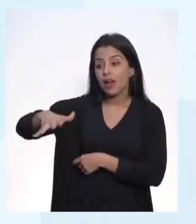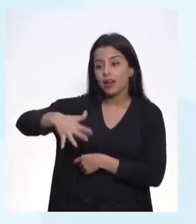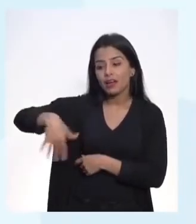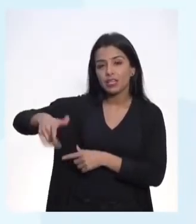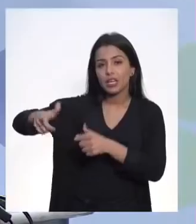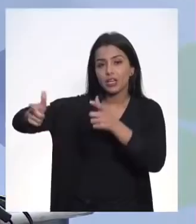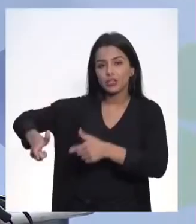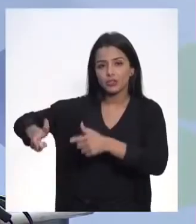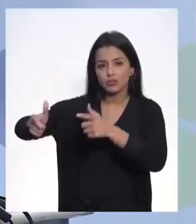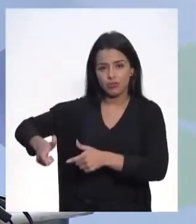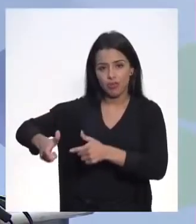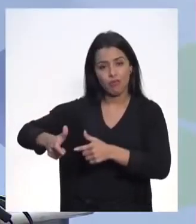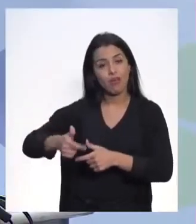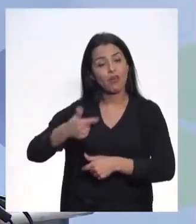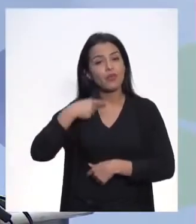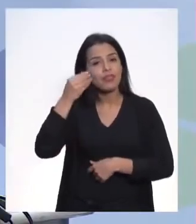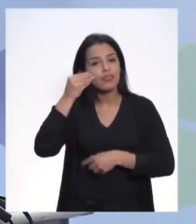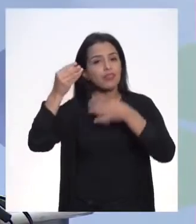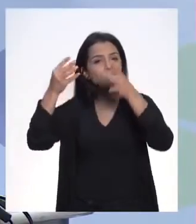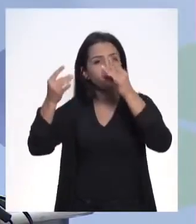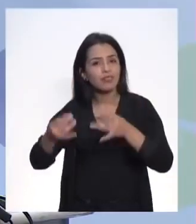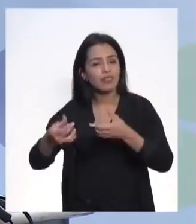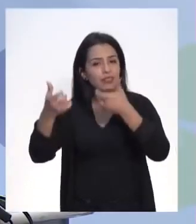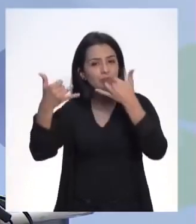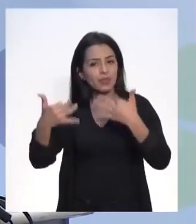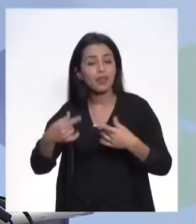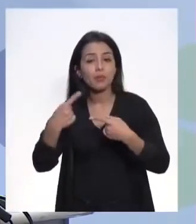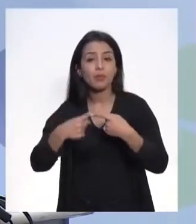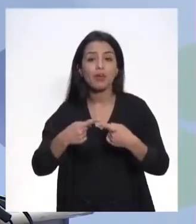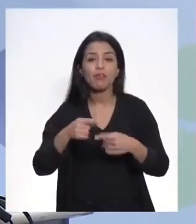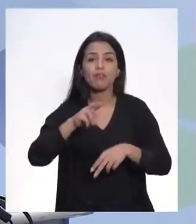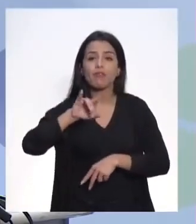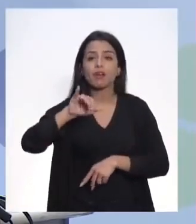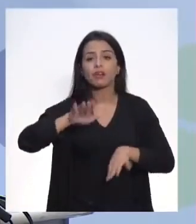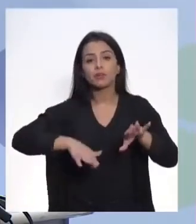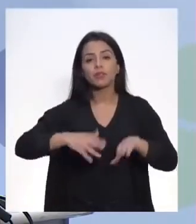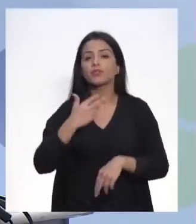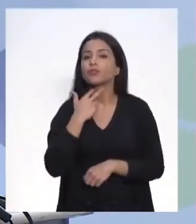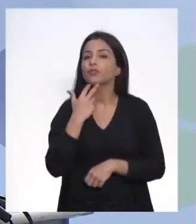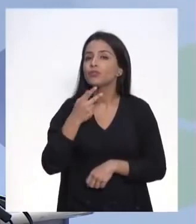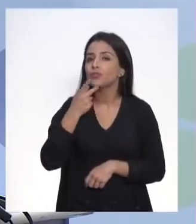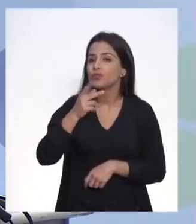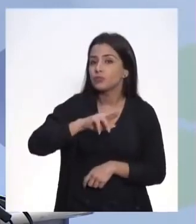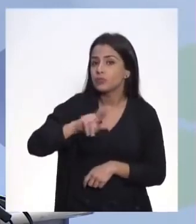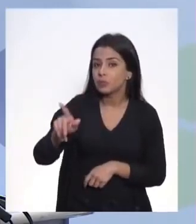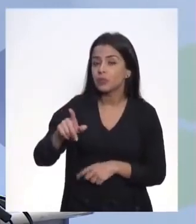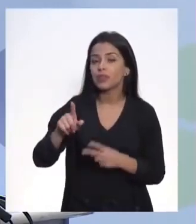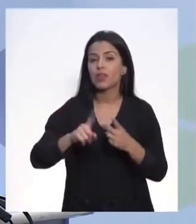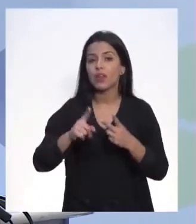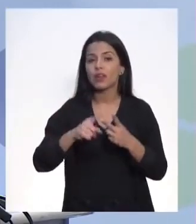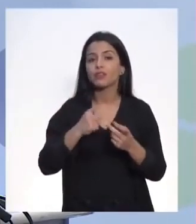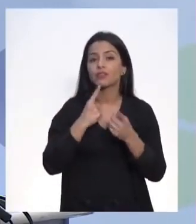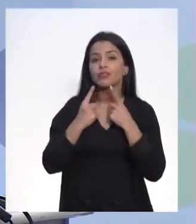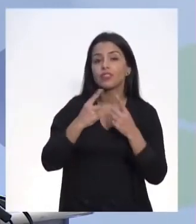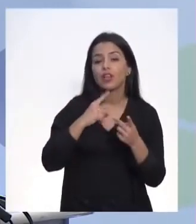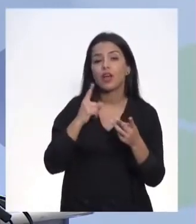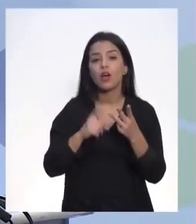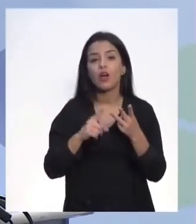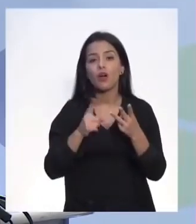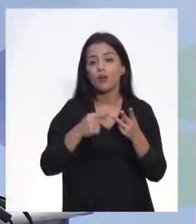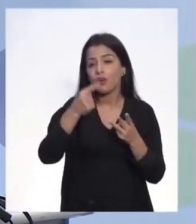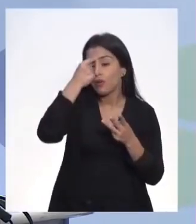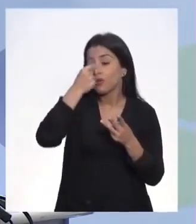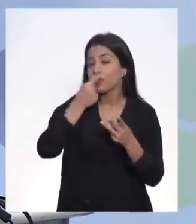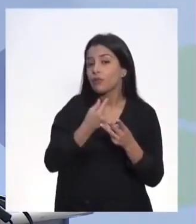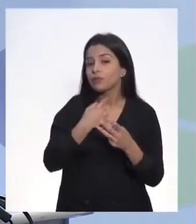pouco esmiuçadinho para o aluno entender que tem a questão do sotaque, tem a questão do dialeto, tem a questão dessa perda de fonema aí, que é